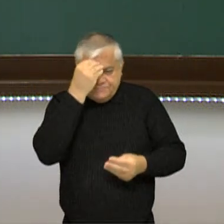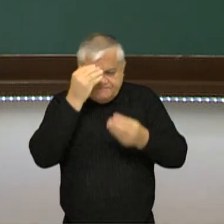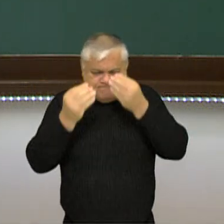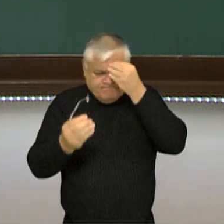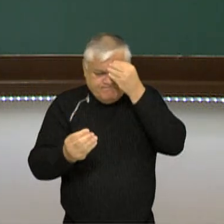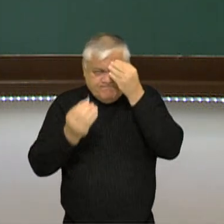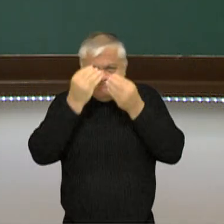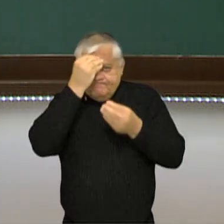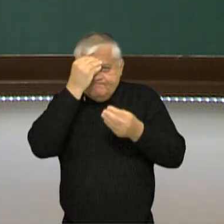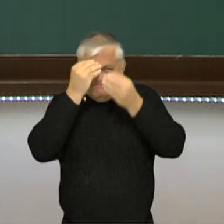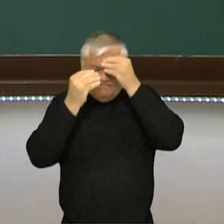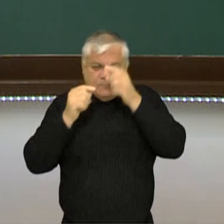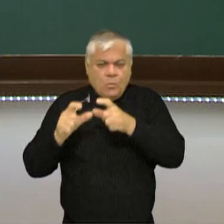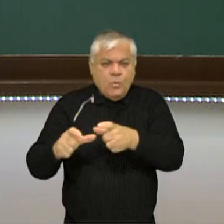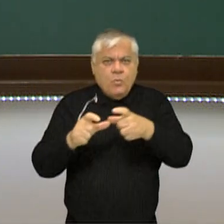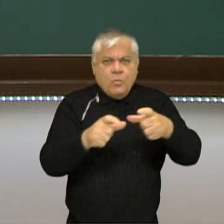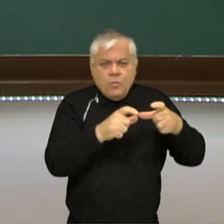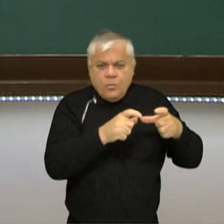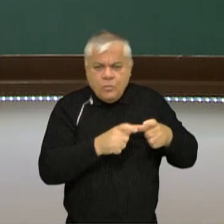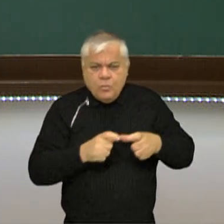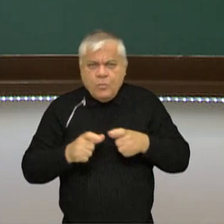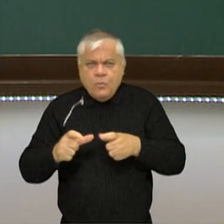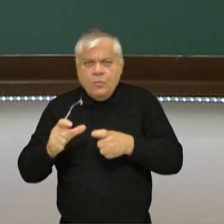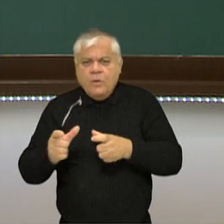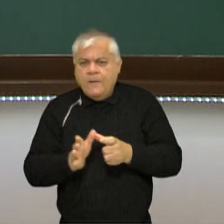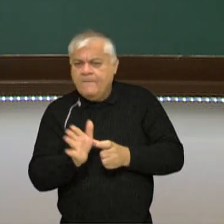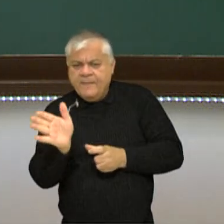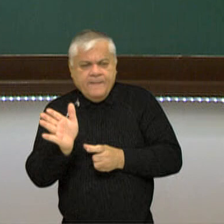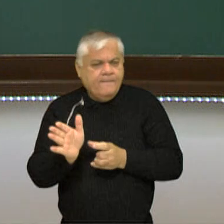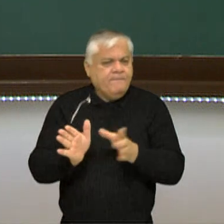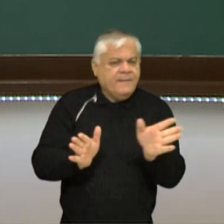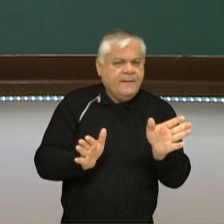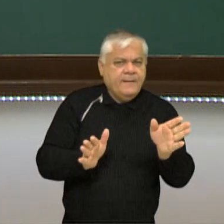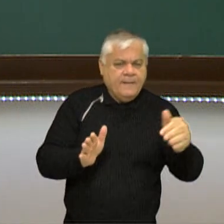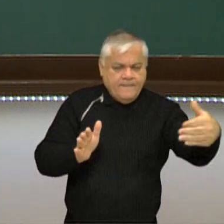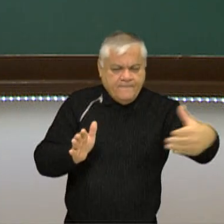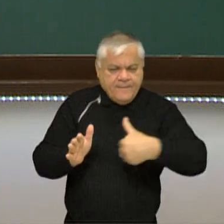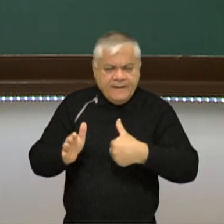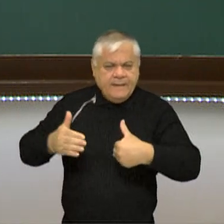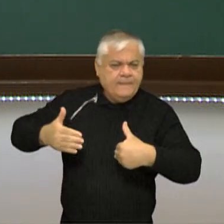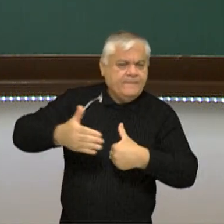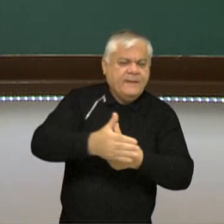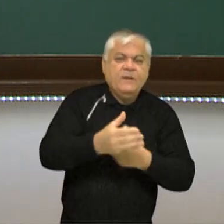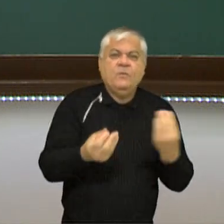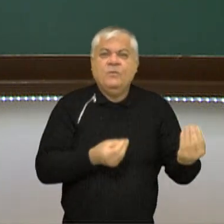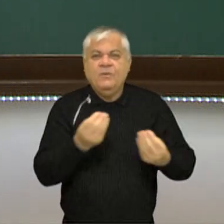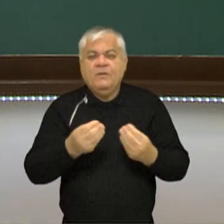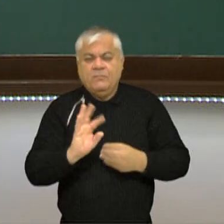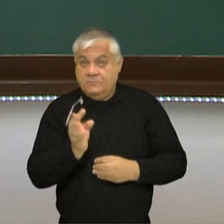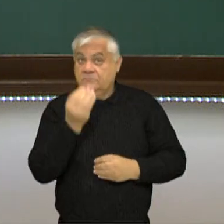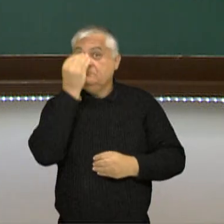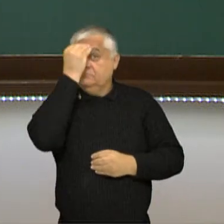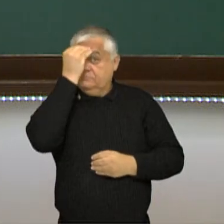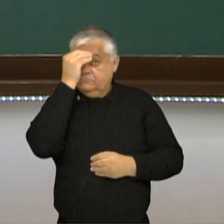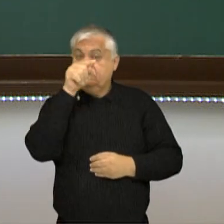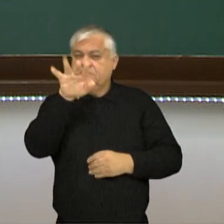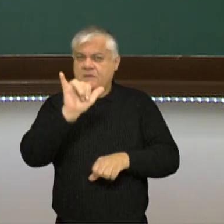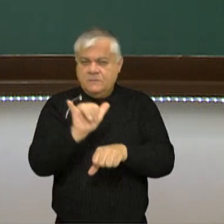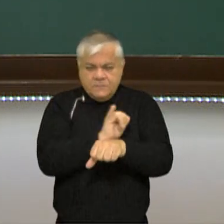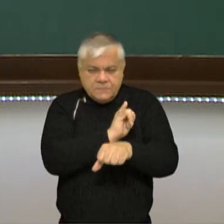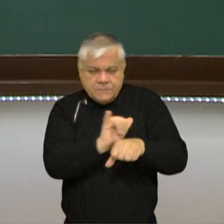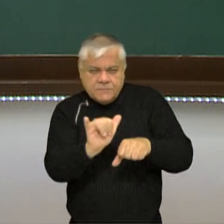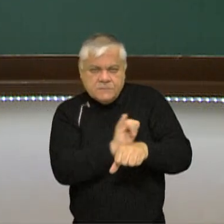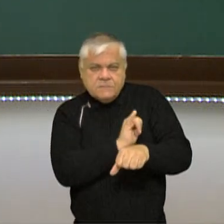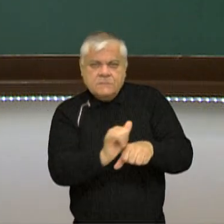essas posições de checkmate, para que durante a partida você tente ir conduzindo o teu adversário para uma